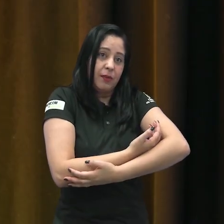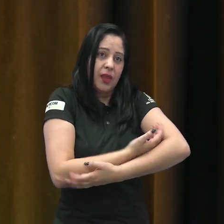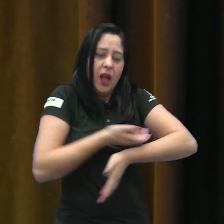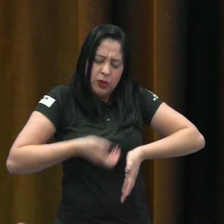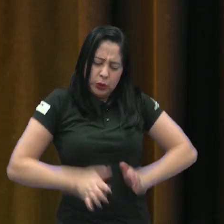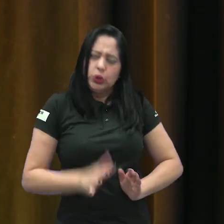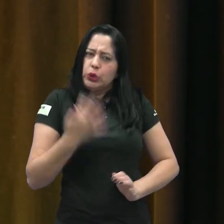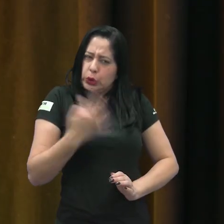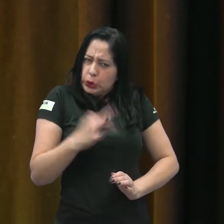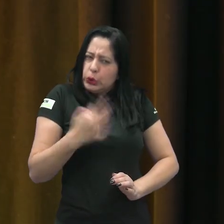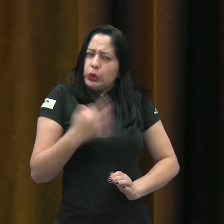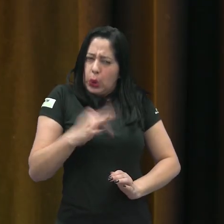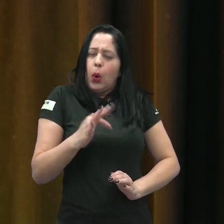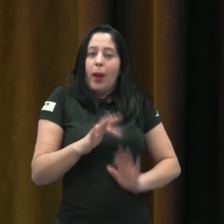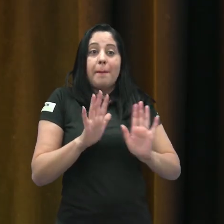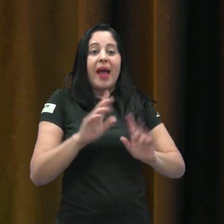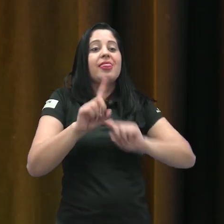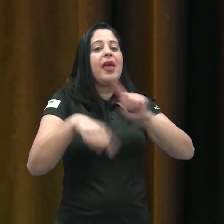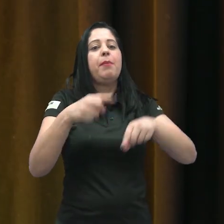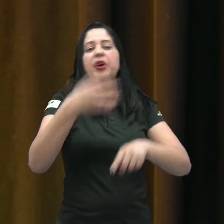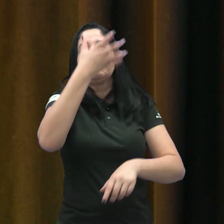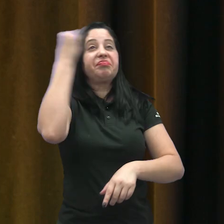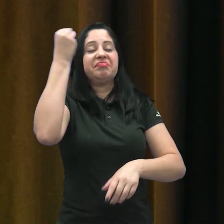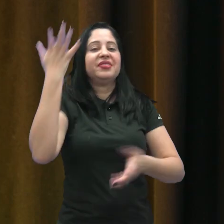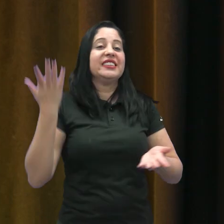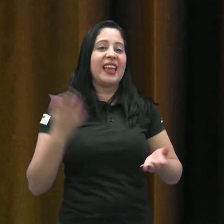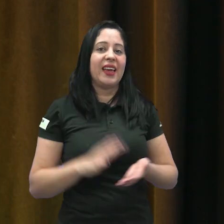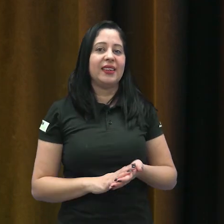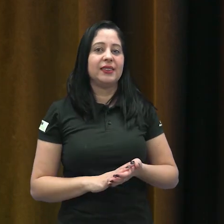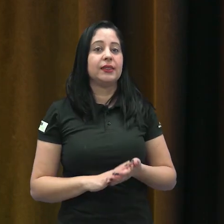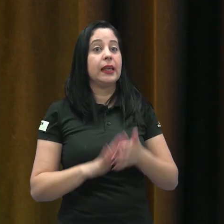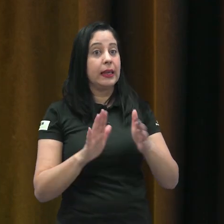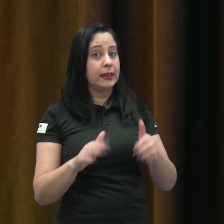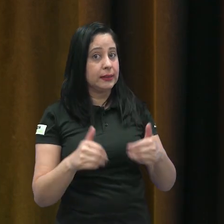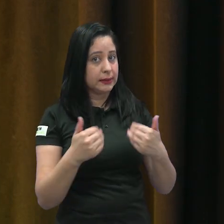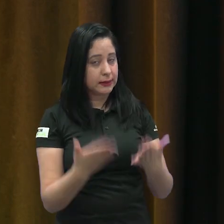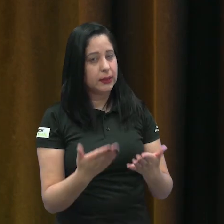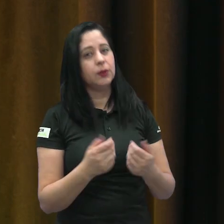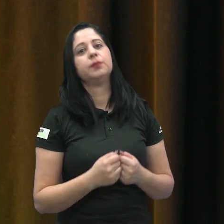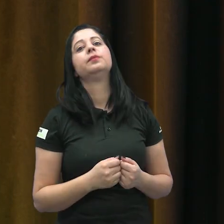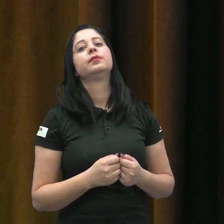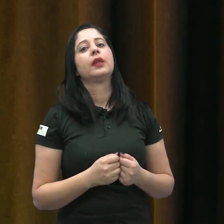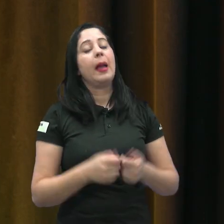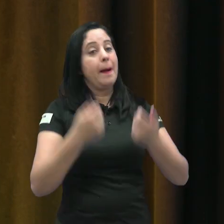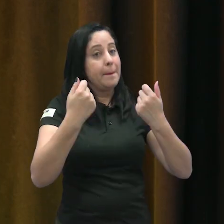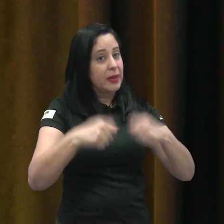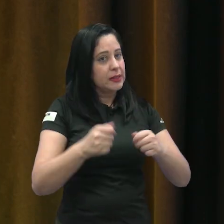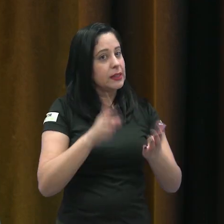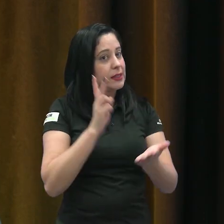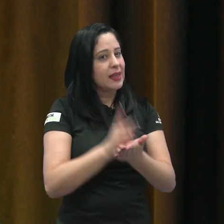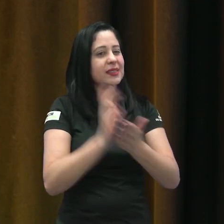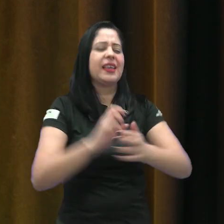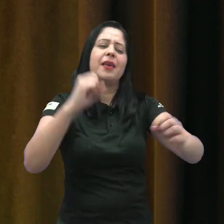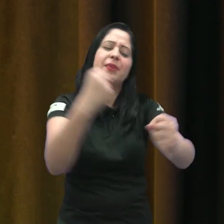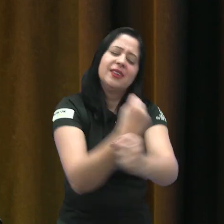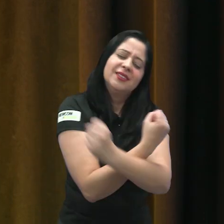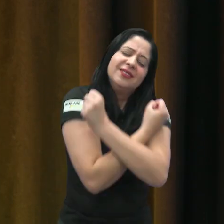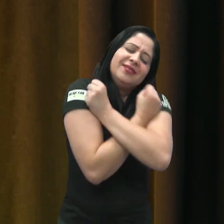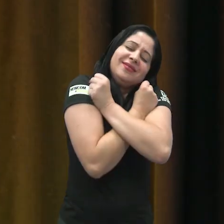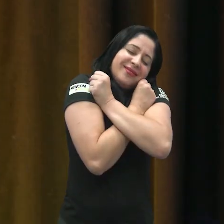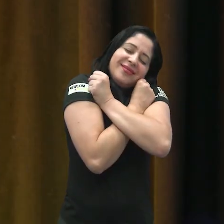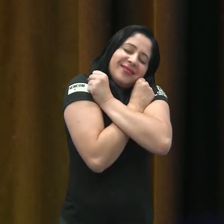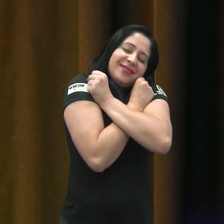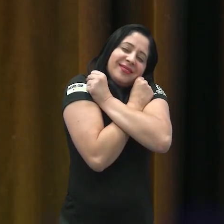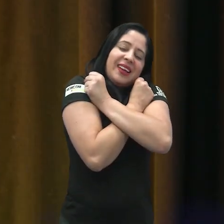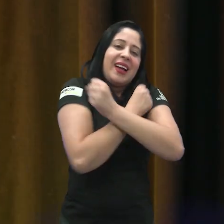insuportável, e passa 5 segundos, a mãe já nem lembra mais. Então, assim, é muito legal a gente lembrar de estar abraçando mais